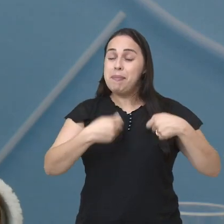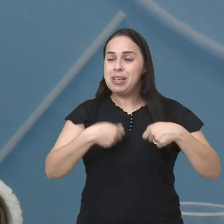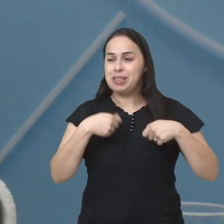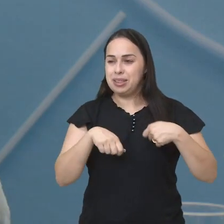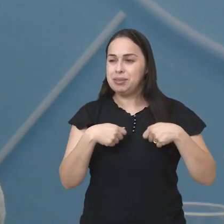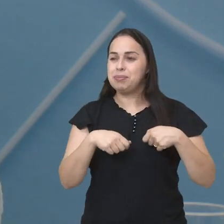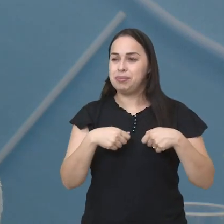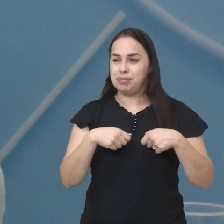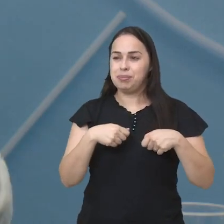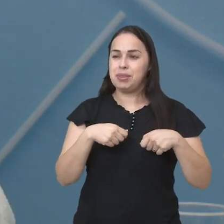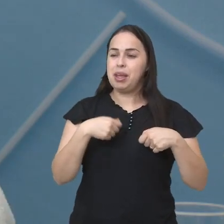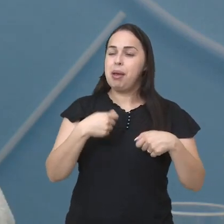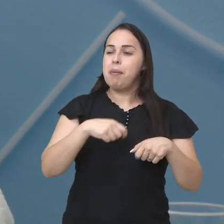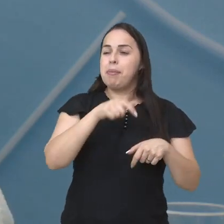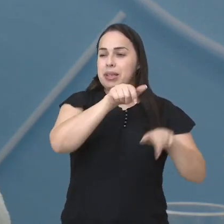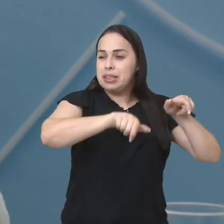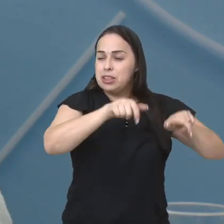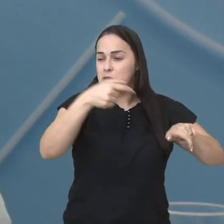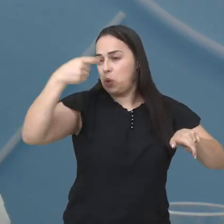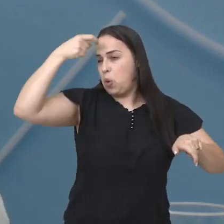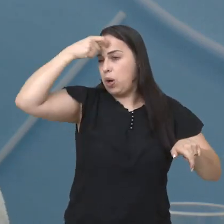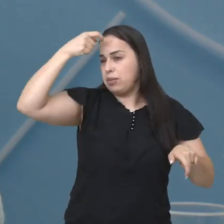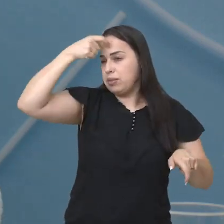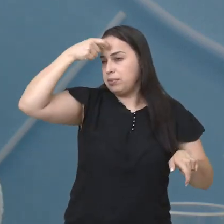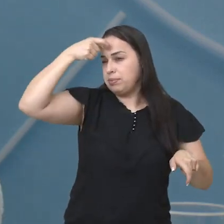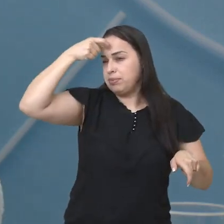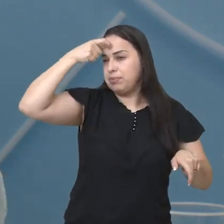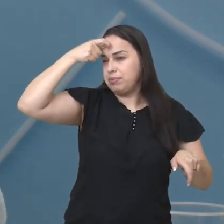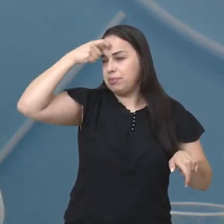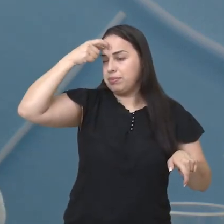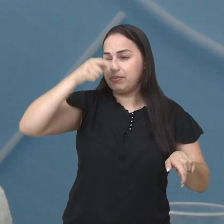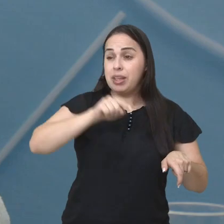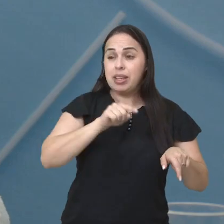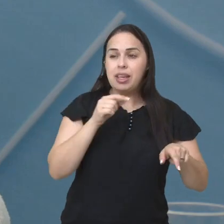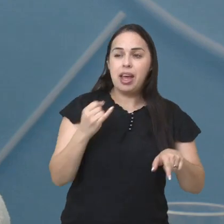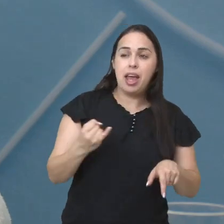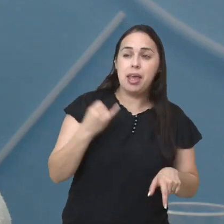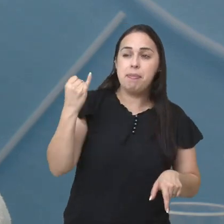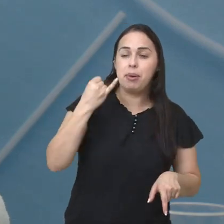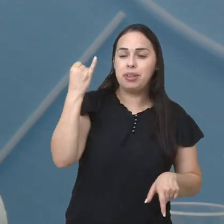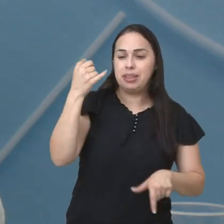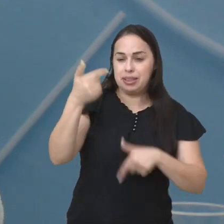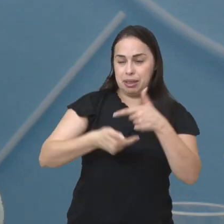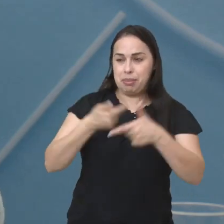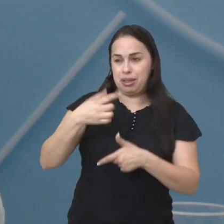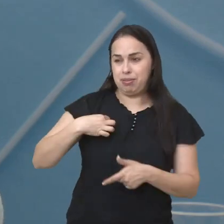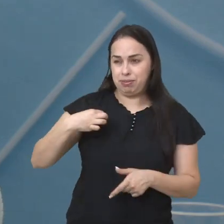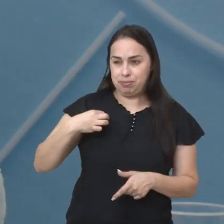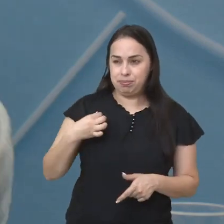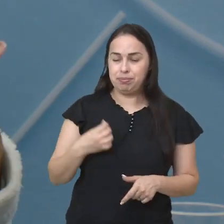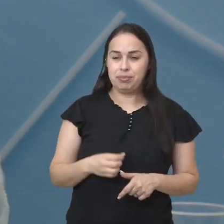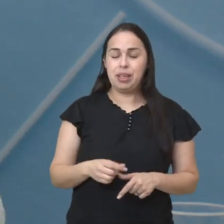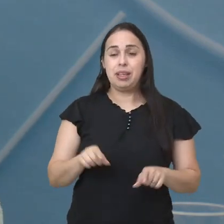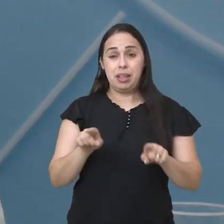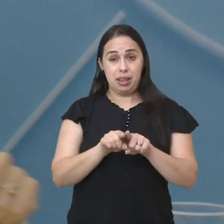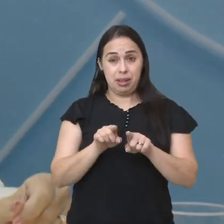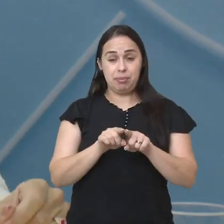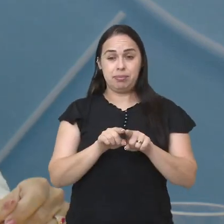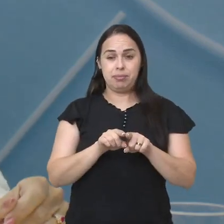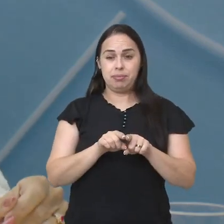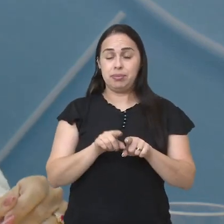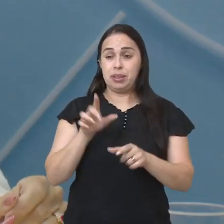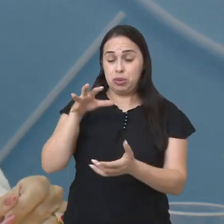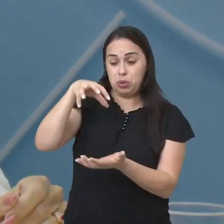precisa da conscientização dessas pessoas, que a importância do voluntariado e a importância do trabalho